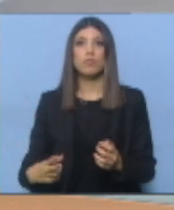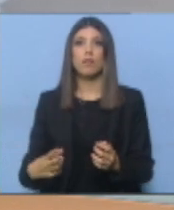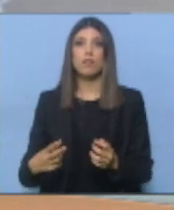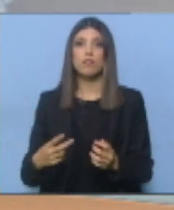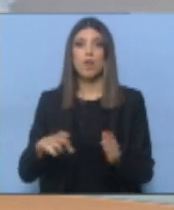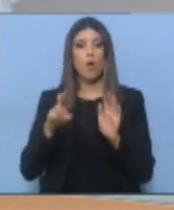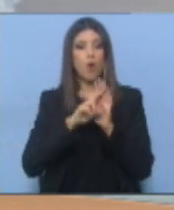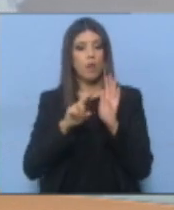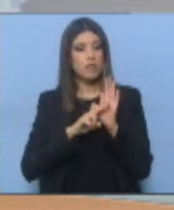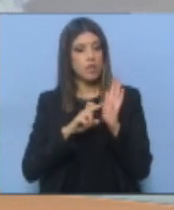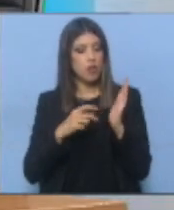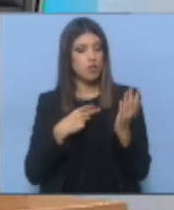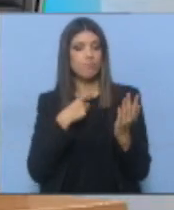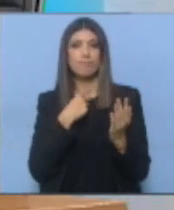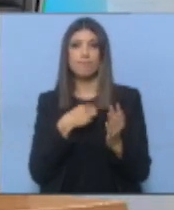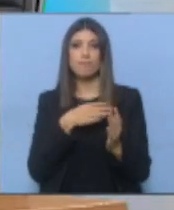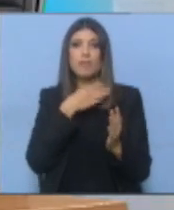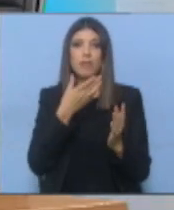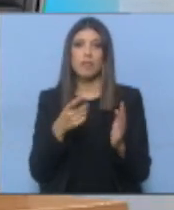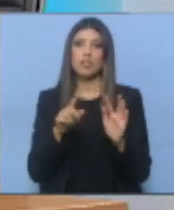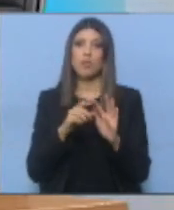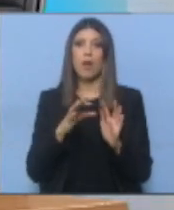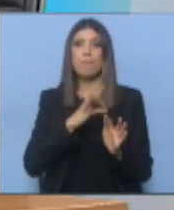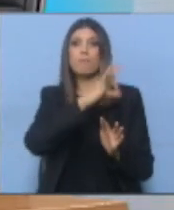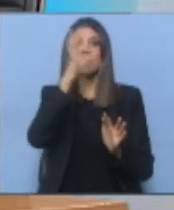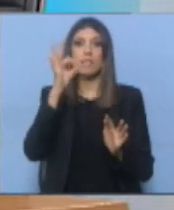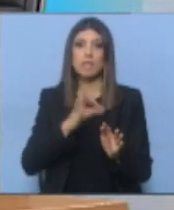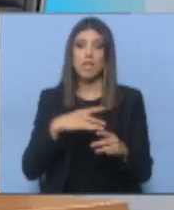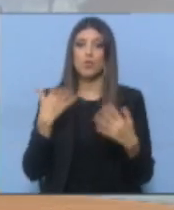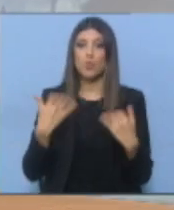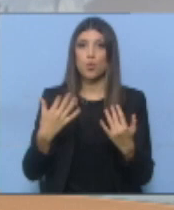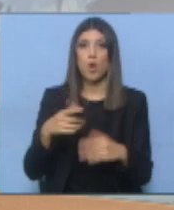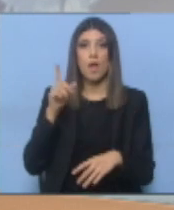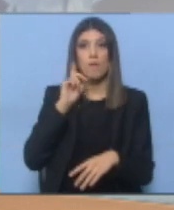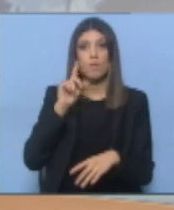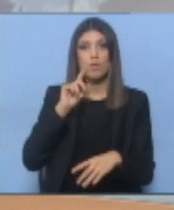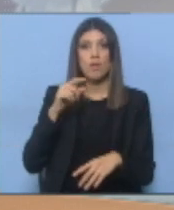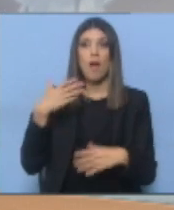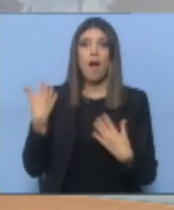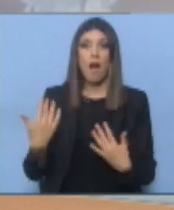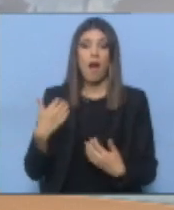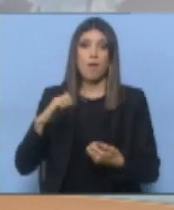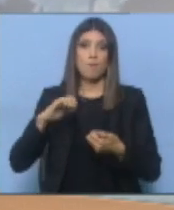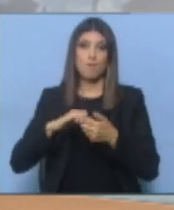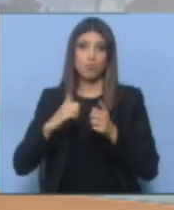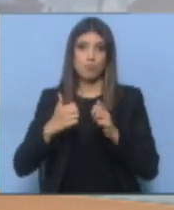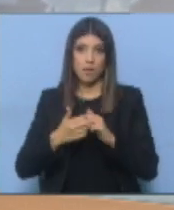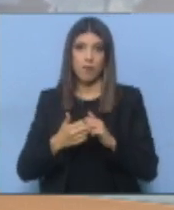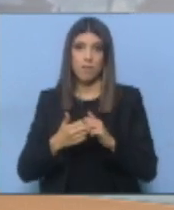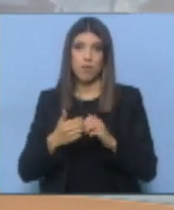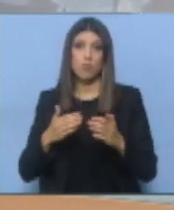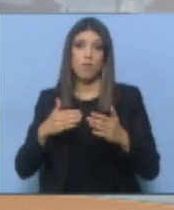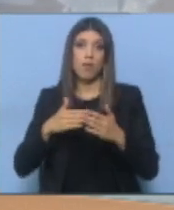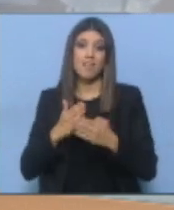uma dimensão, uma percentagem importante da nossa população que têm cronicamente dificuldade no acesso